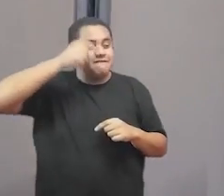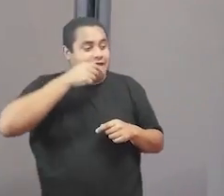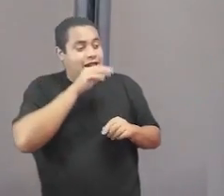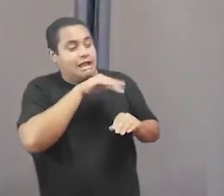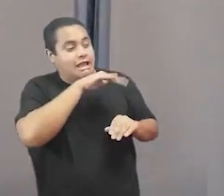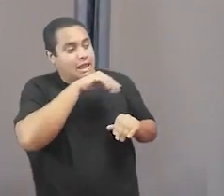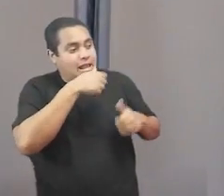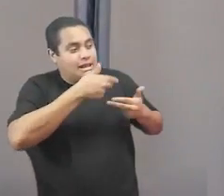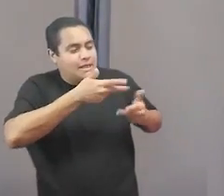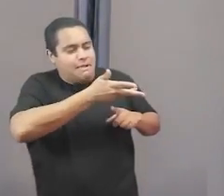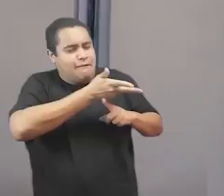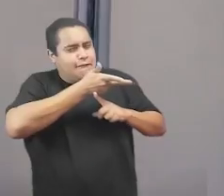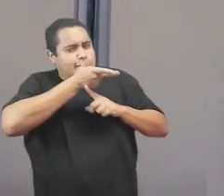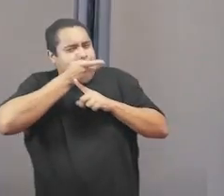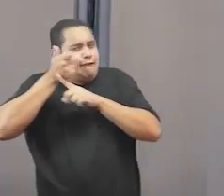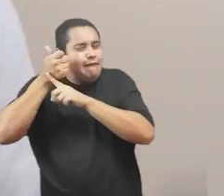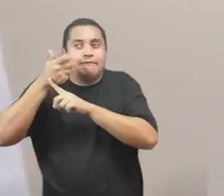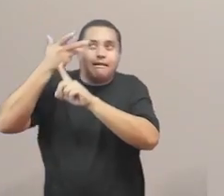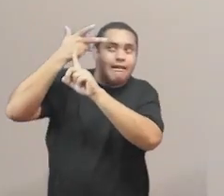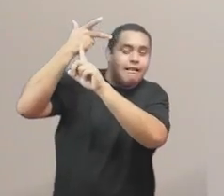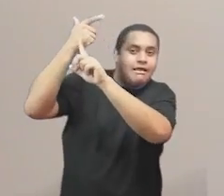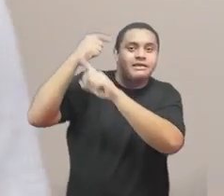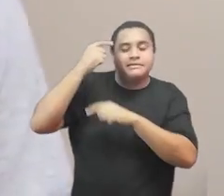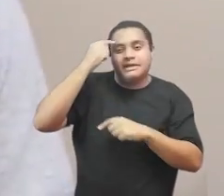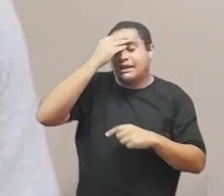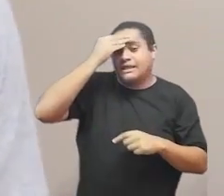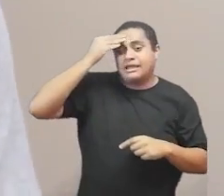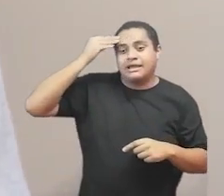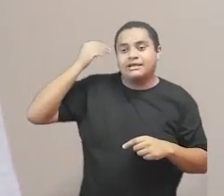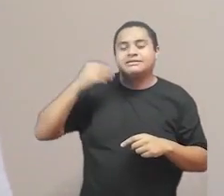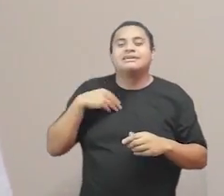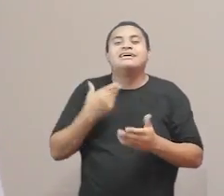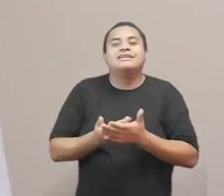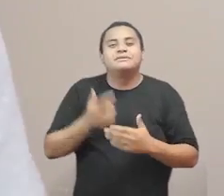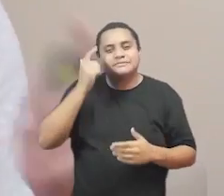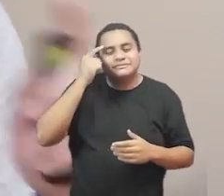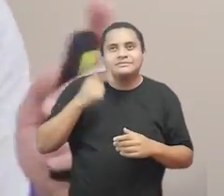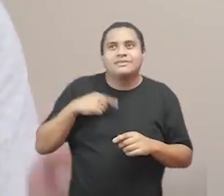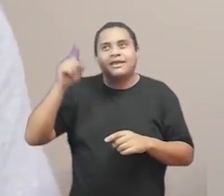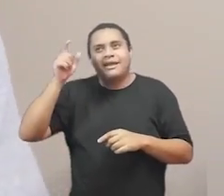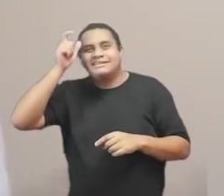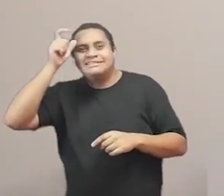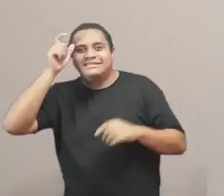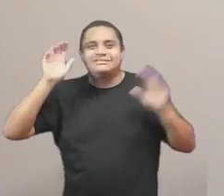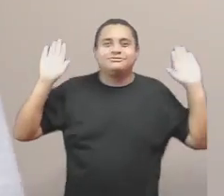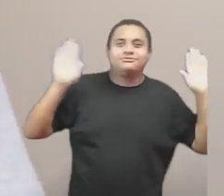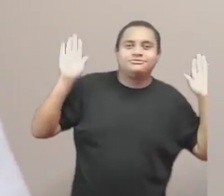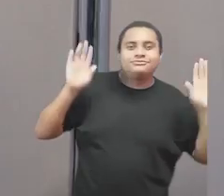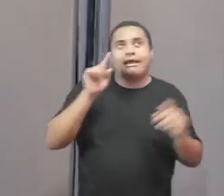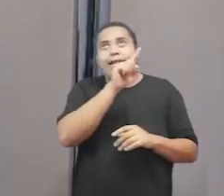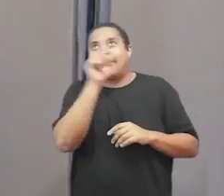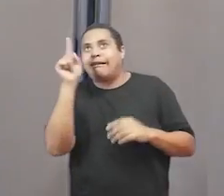gente as paradas, ele tem uma persuasão incrível. Já que a aula é sobre esquecimento, até esse negócio de anjinho e diabinho a gente